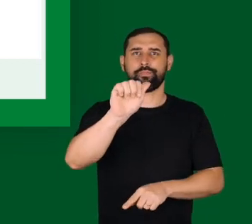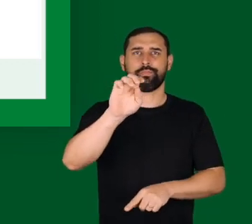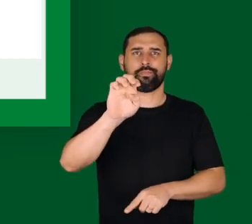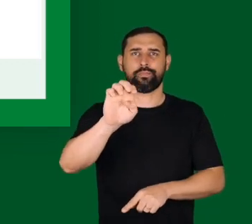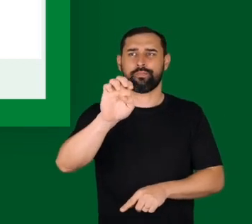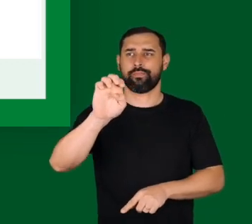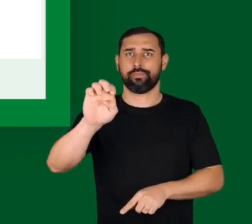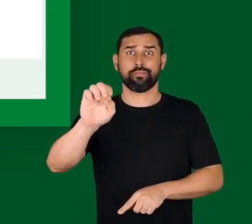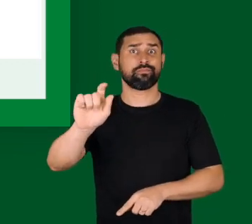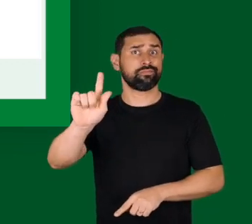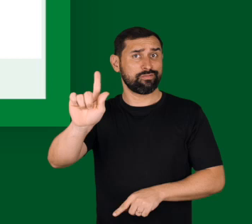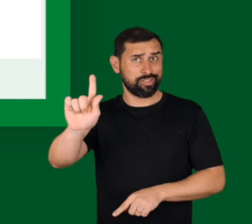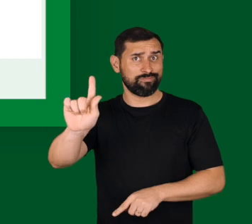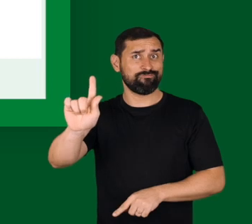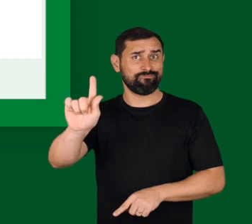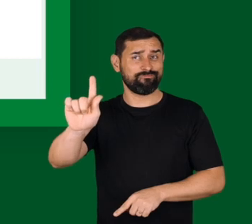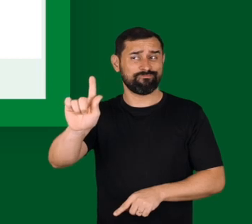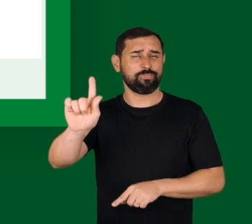do